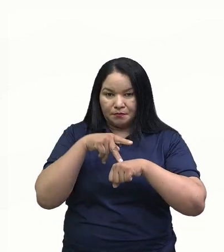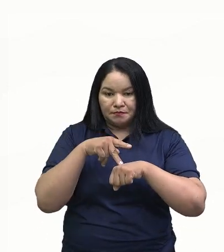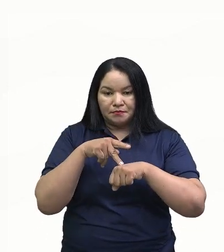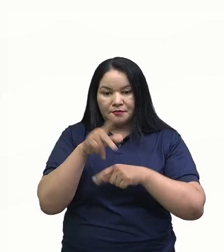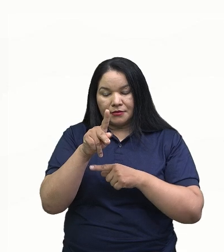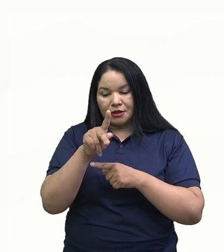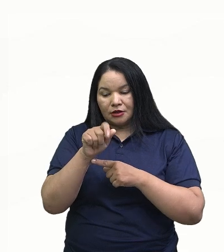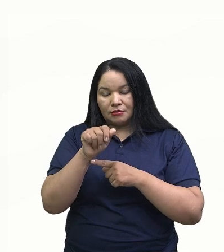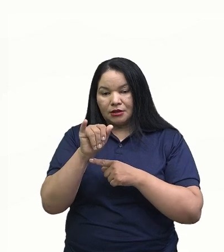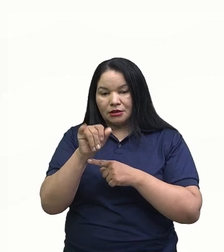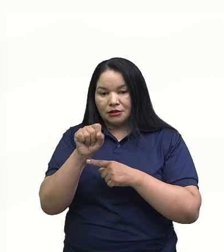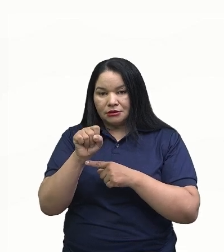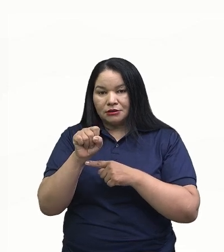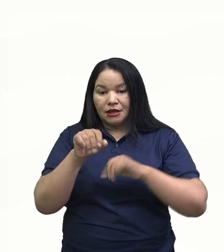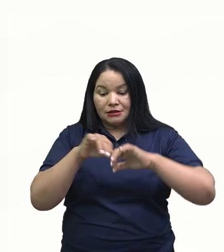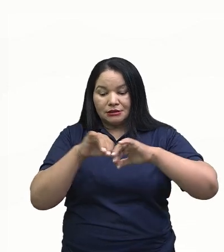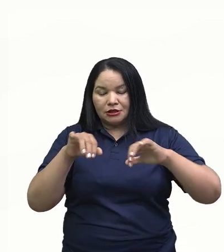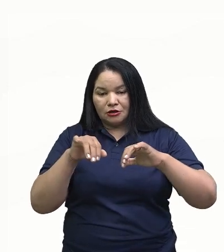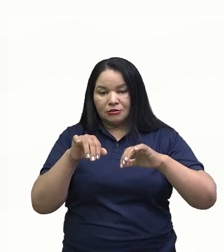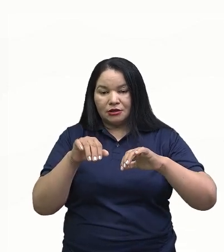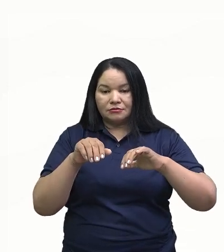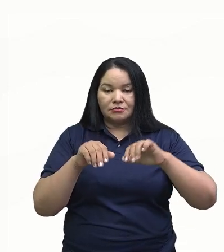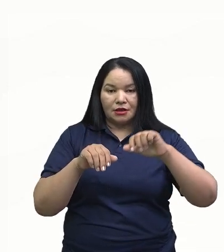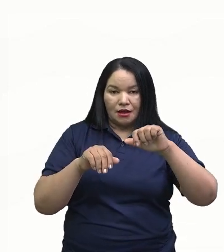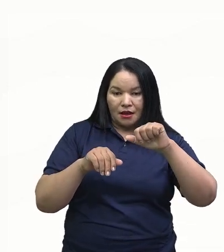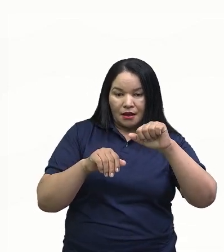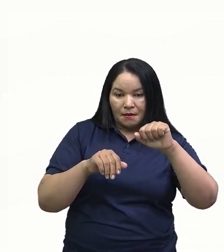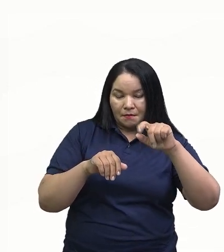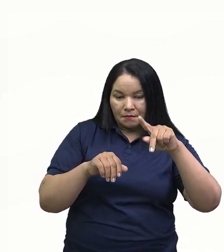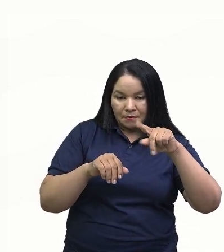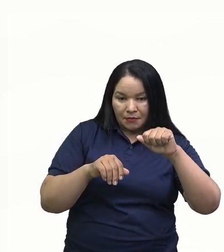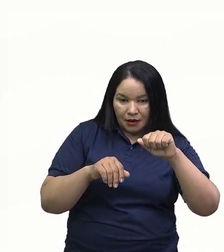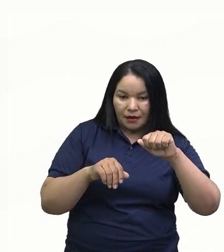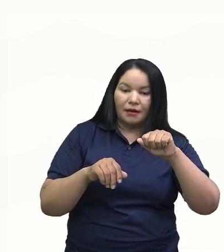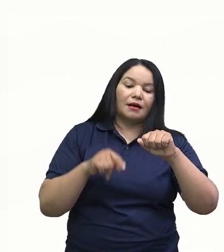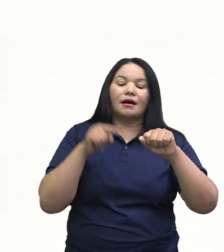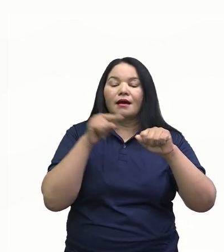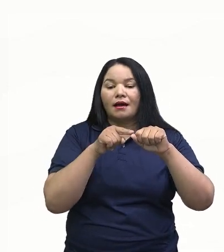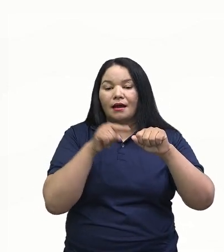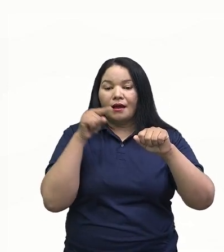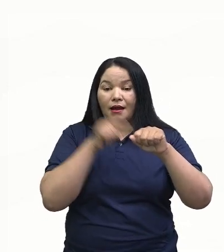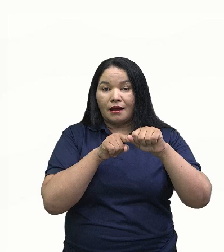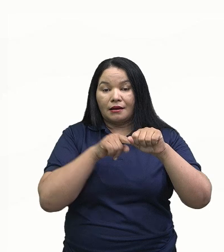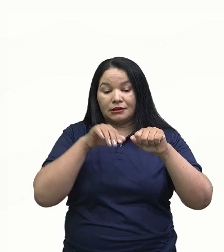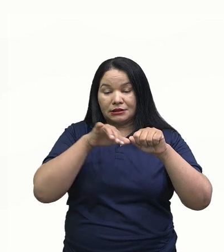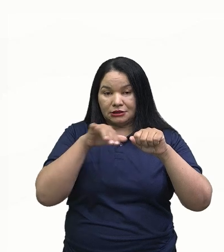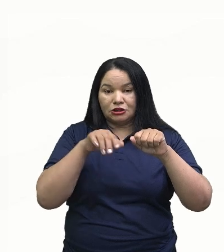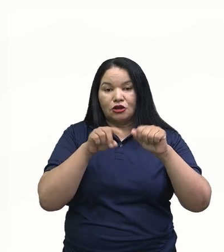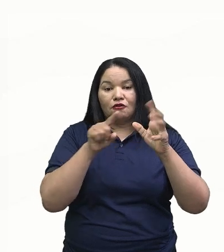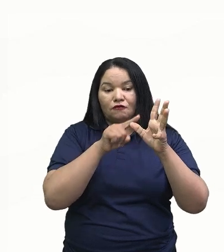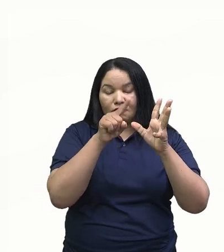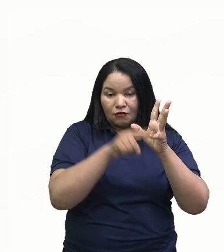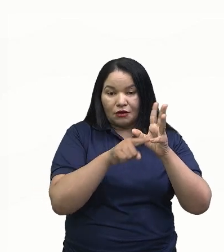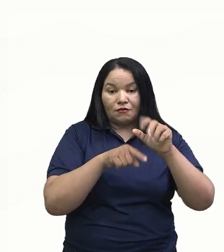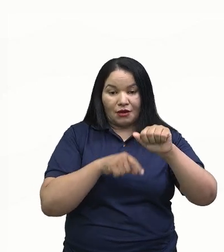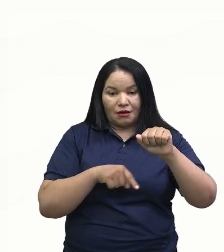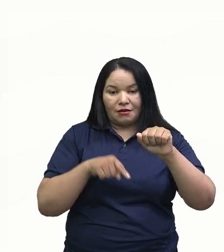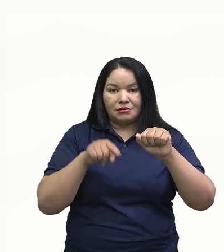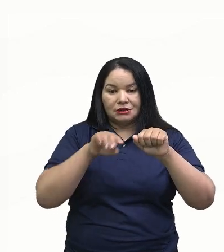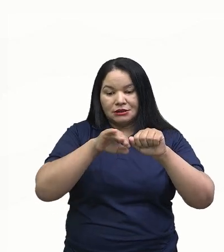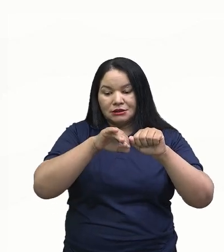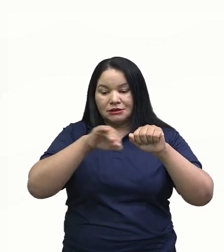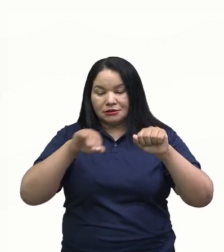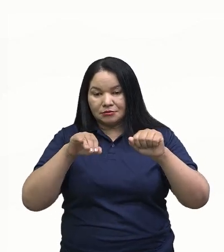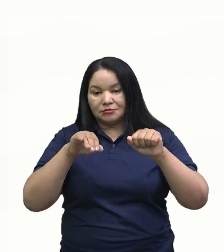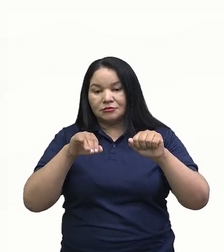País, separado aí. O A, aqui a sílaba pá, o A ele é vogal. Então, quando eu faço a